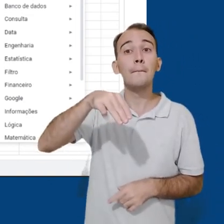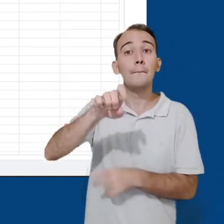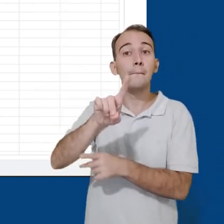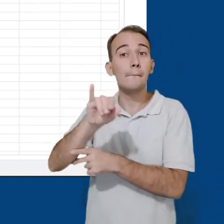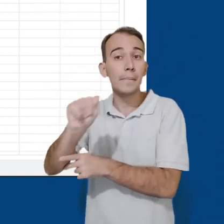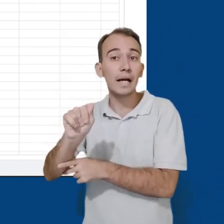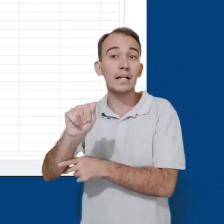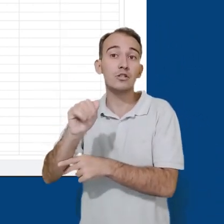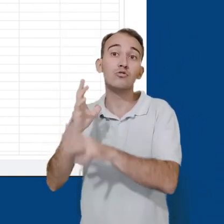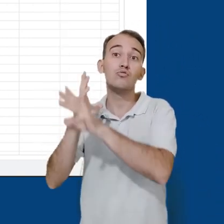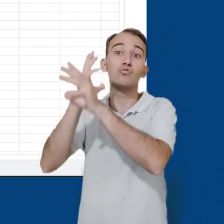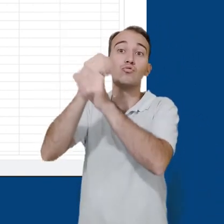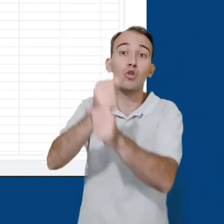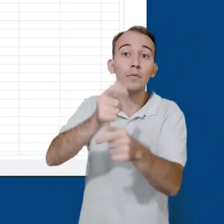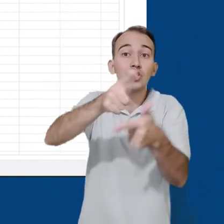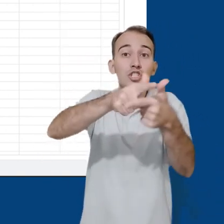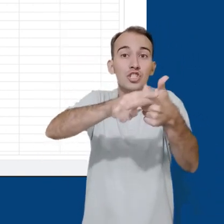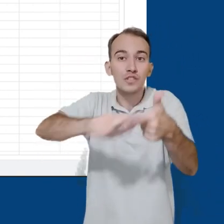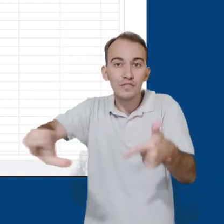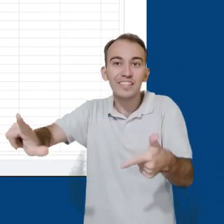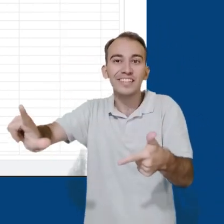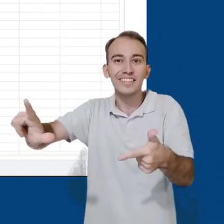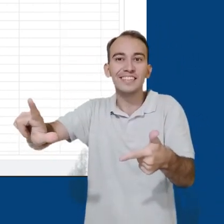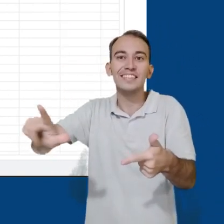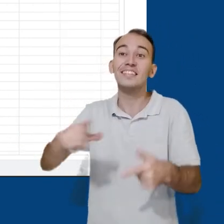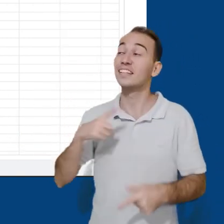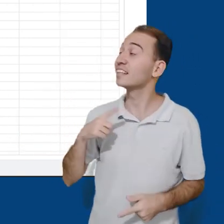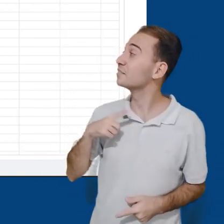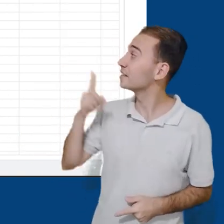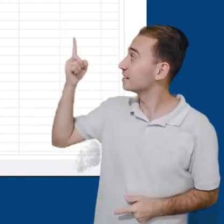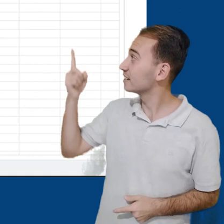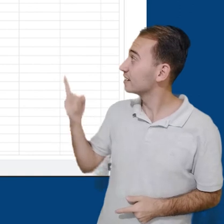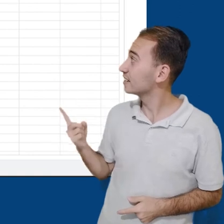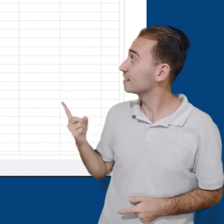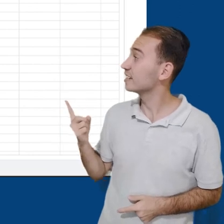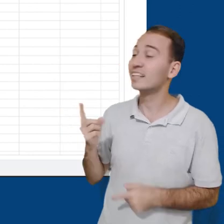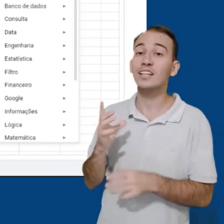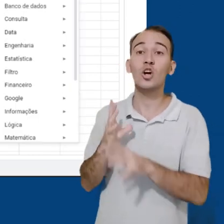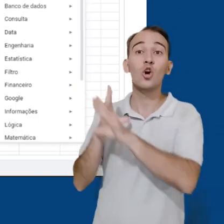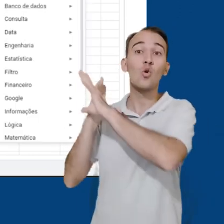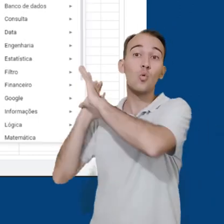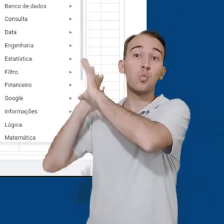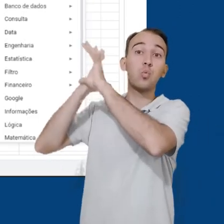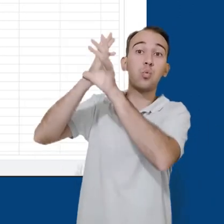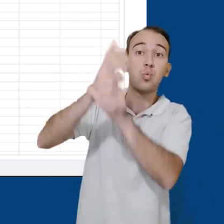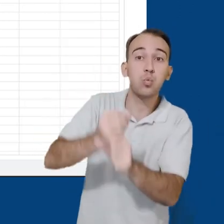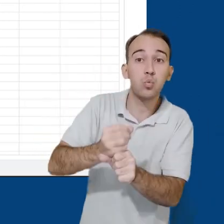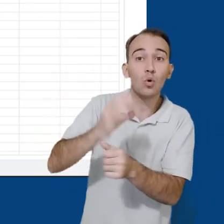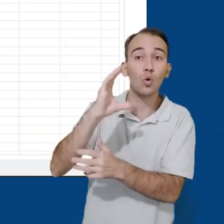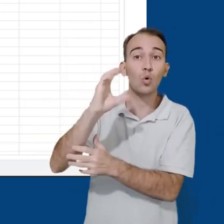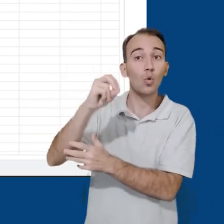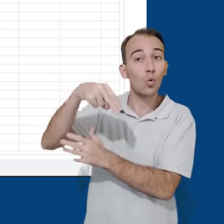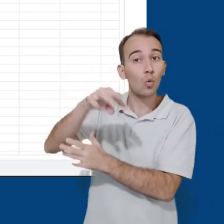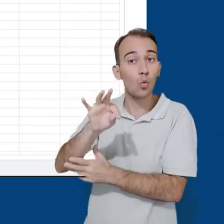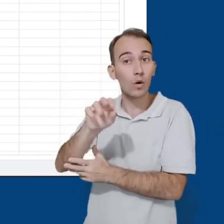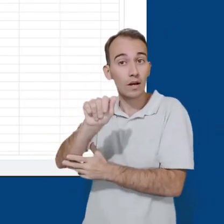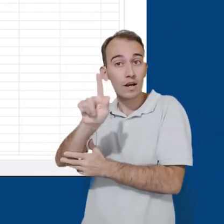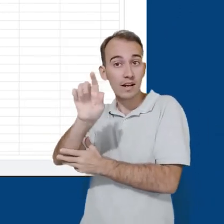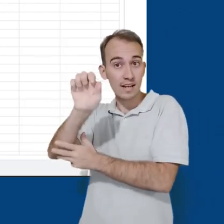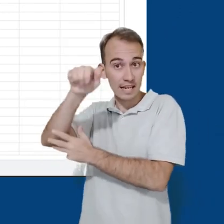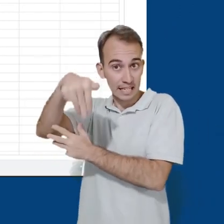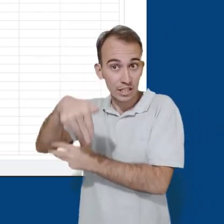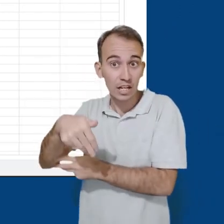temos também a função de média que nos mostra a média dos valores apresentados temos a função de contagem que não compra os valores